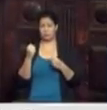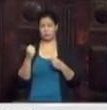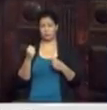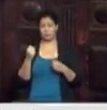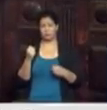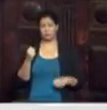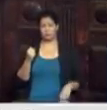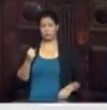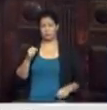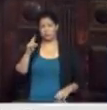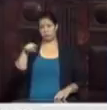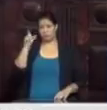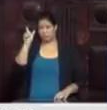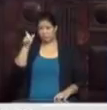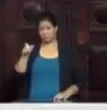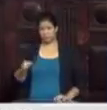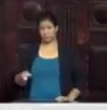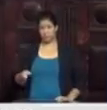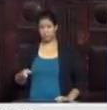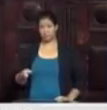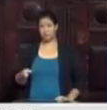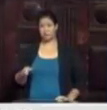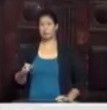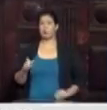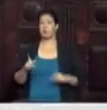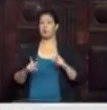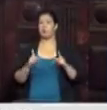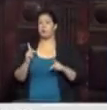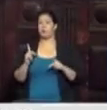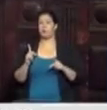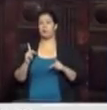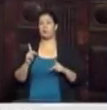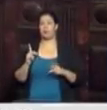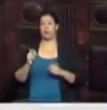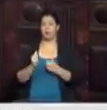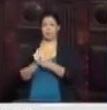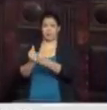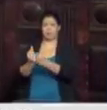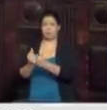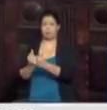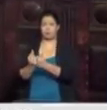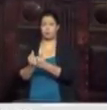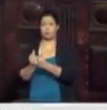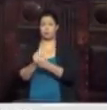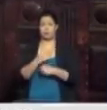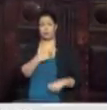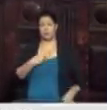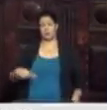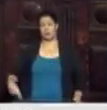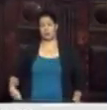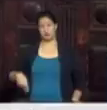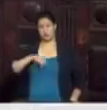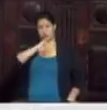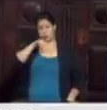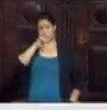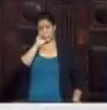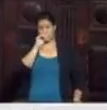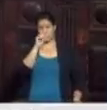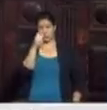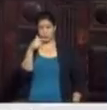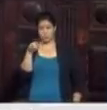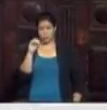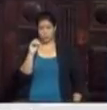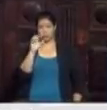o legítimo e popular e apoiado presidente João Goulart,